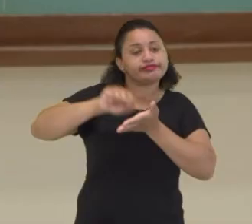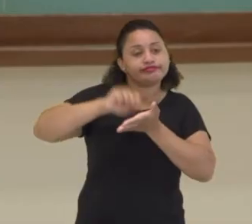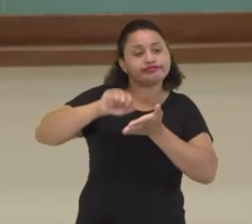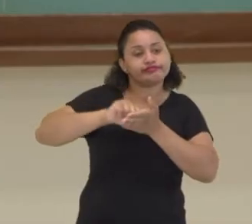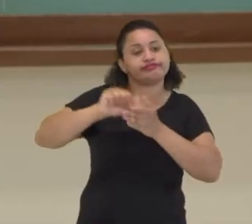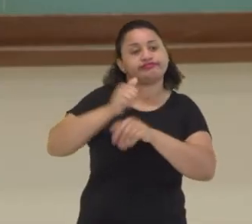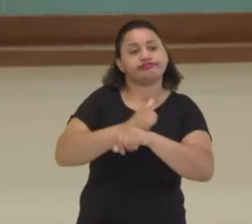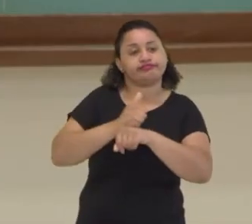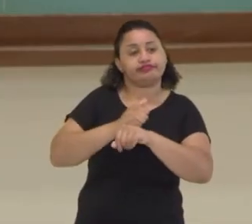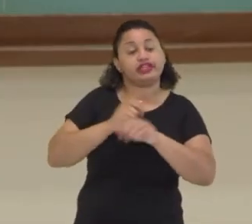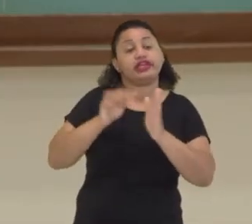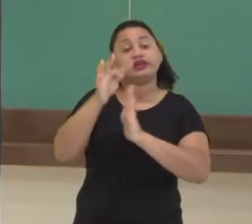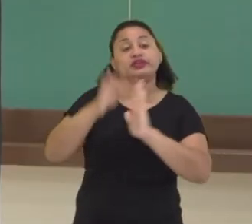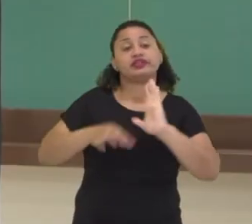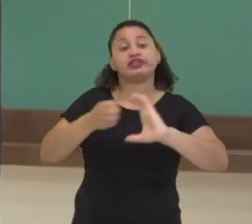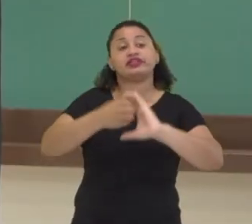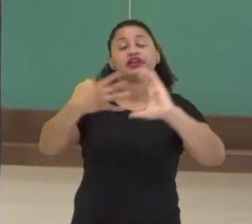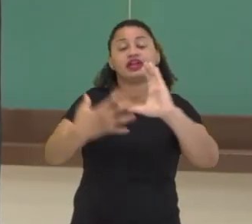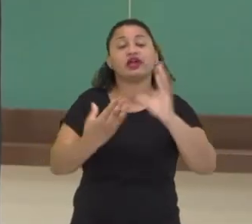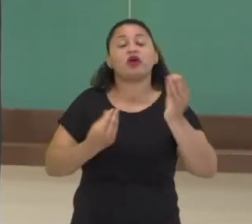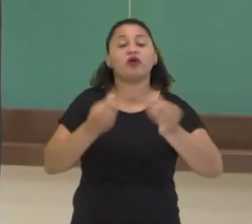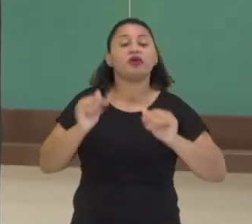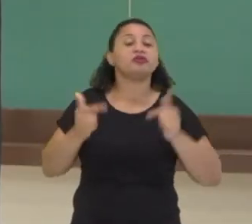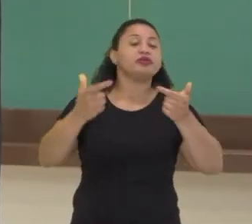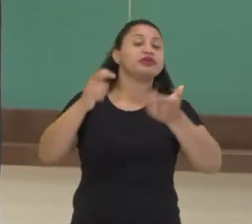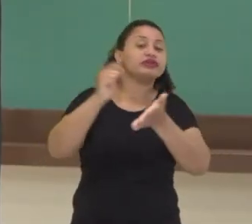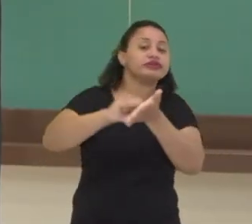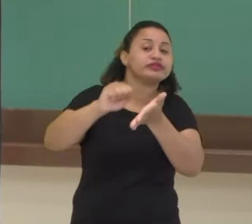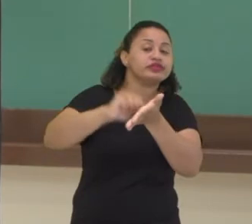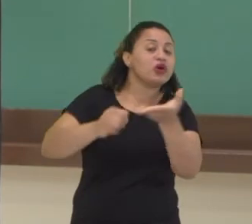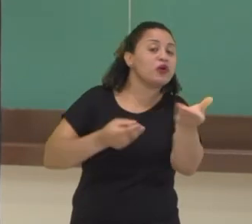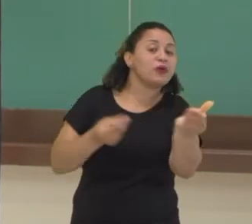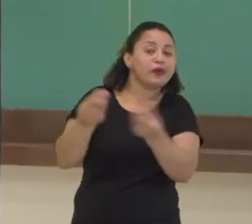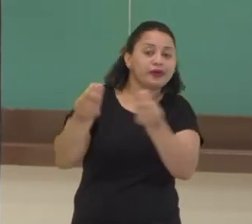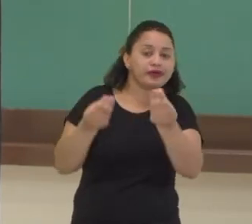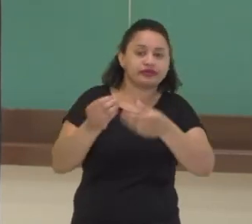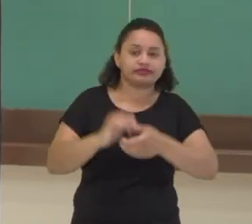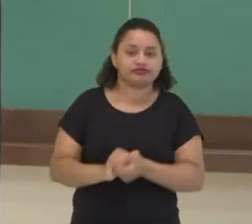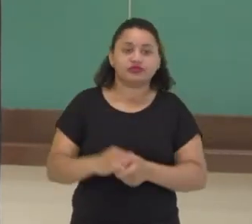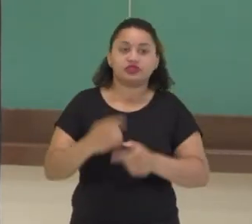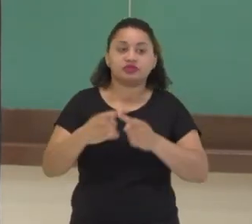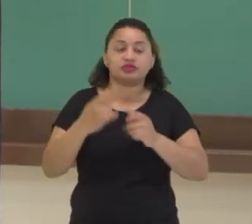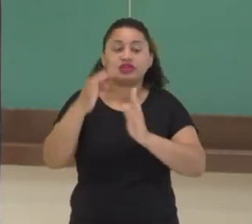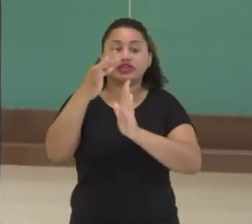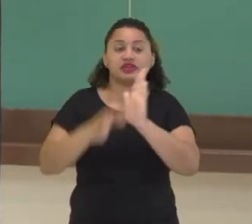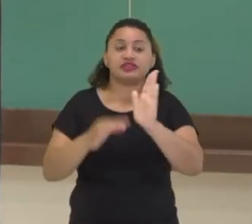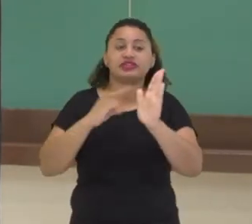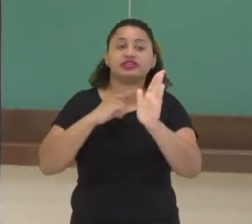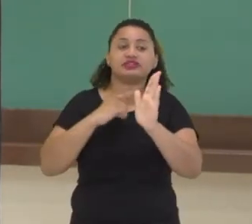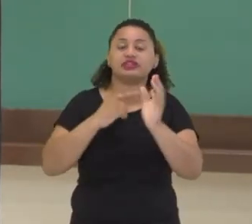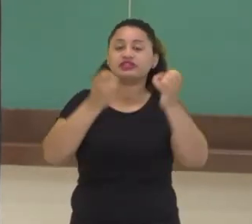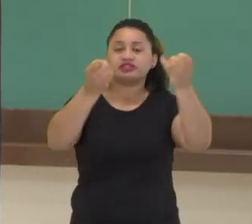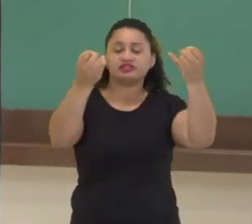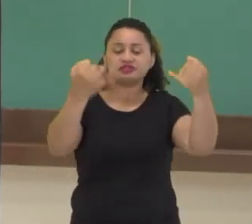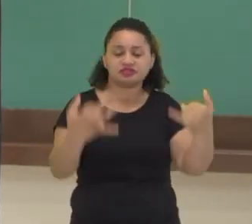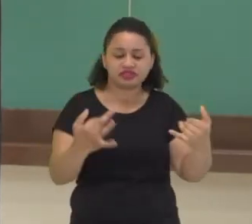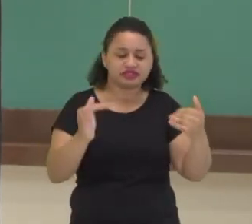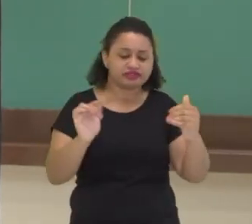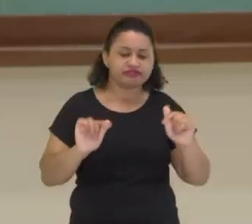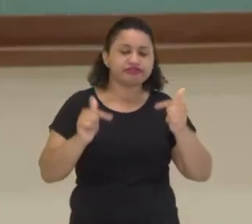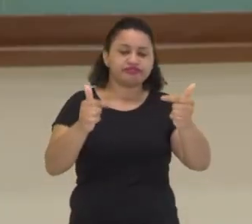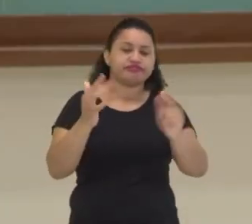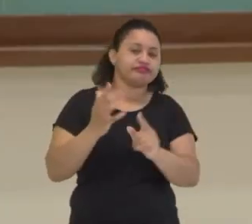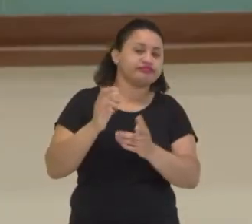texto caracteriza o ato de escrever. Por que o texto realiza essa descrição sobre a arte de